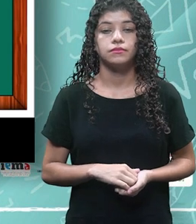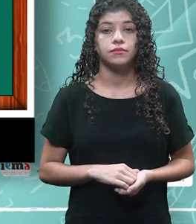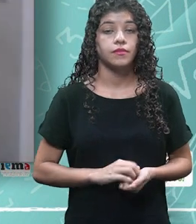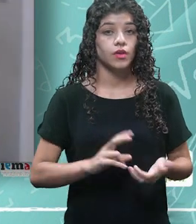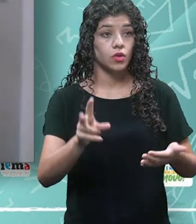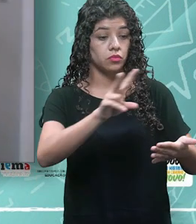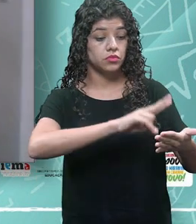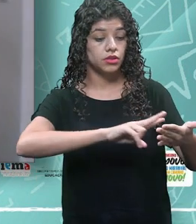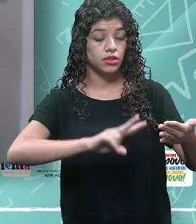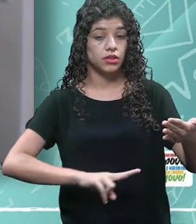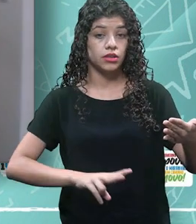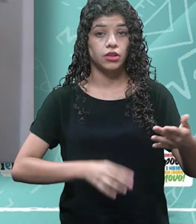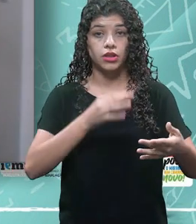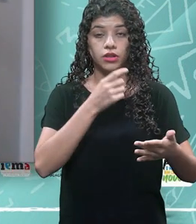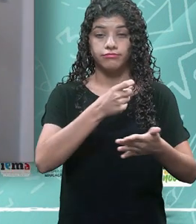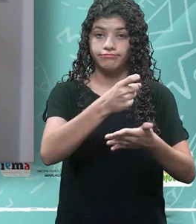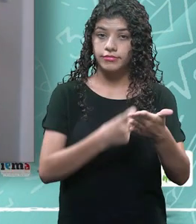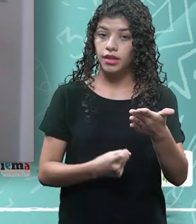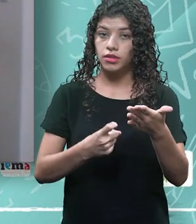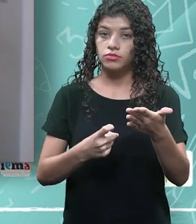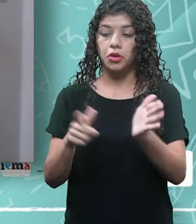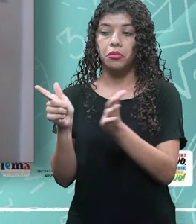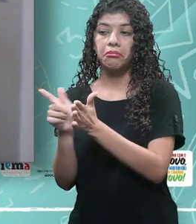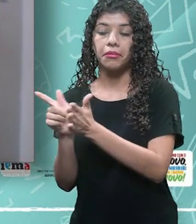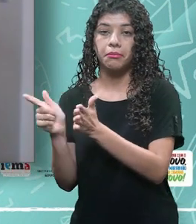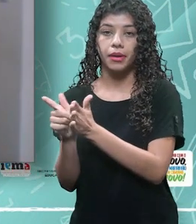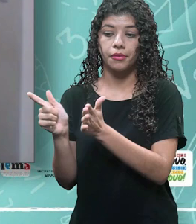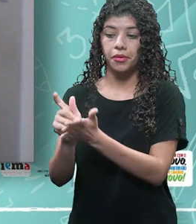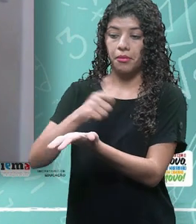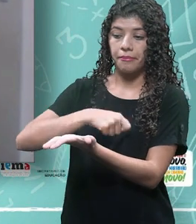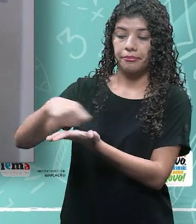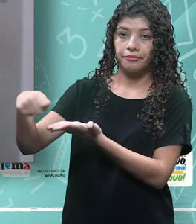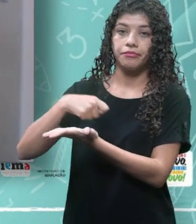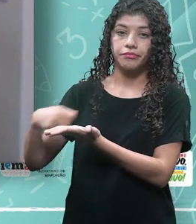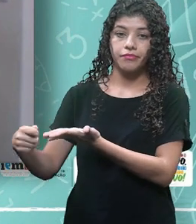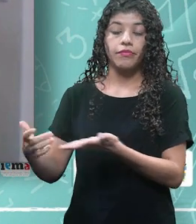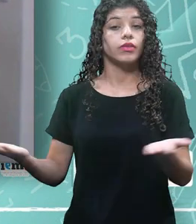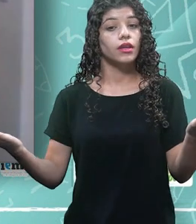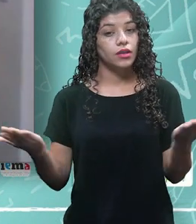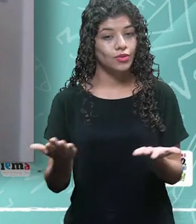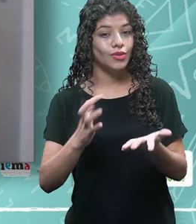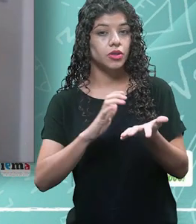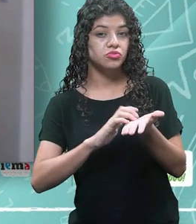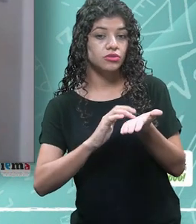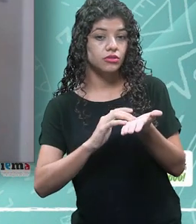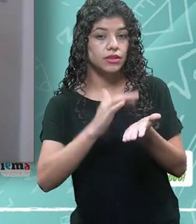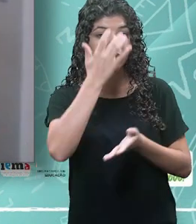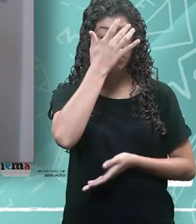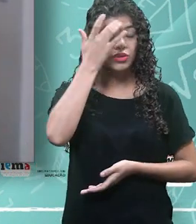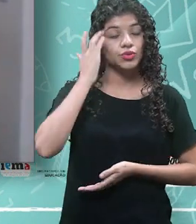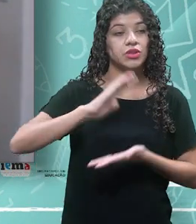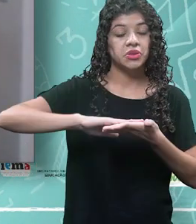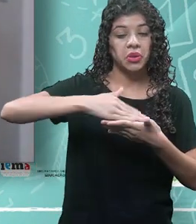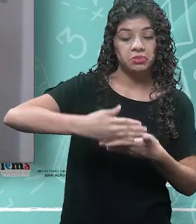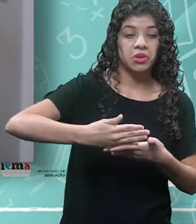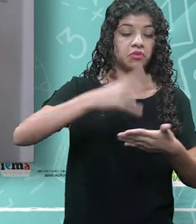você leia com papel na mão nessa era digital que nós estamos vivendo as pessoas estão criando o hábito de ler